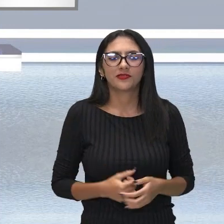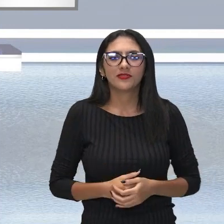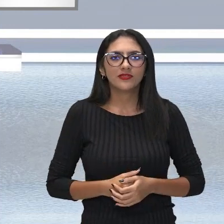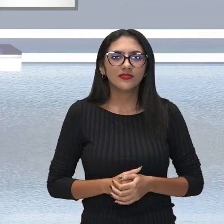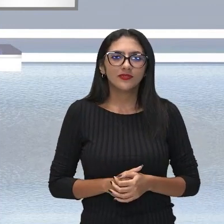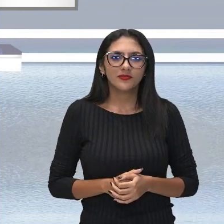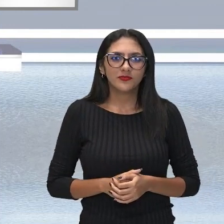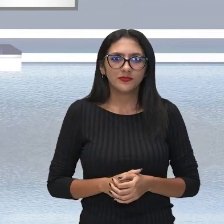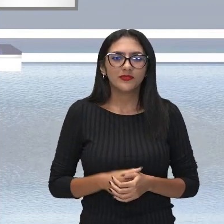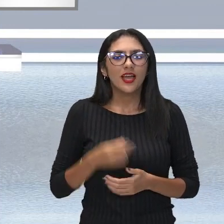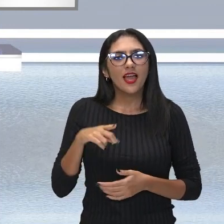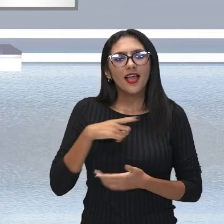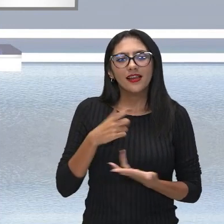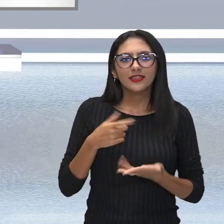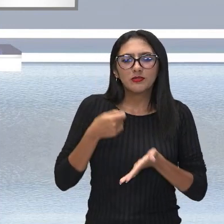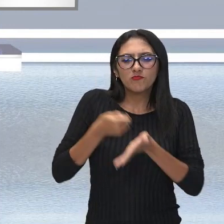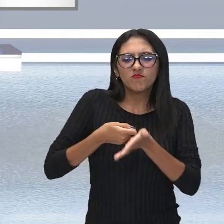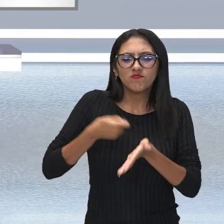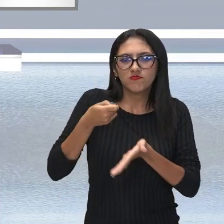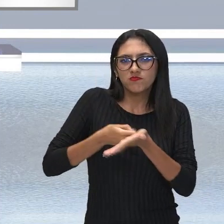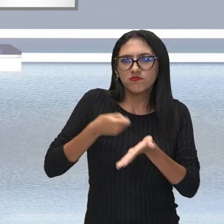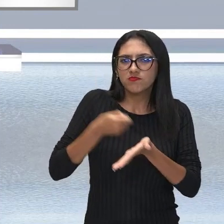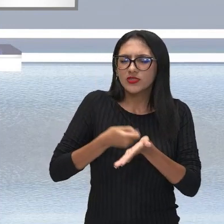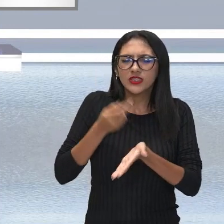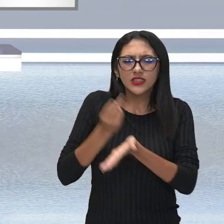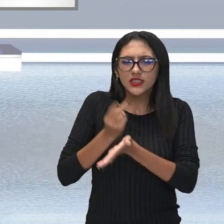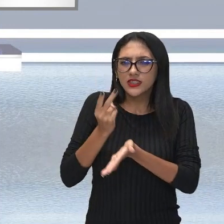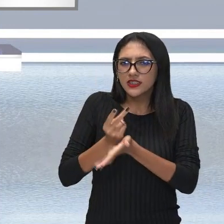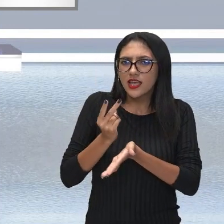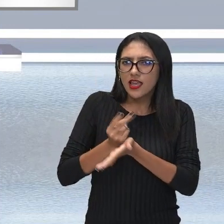e tem lutado contra os casamentos